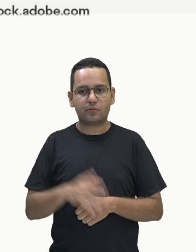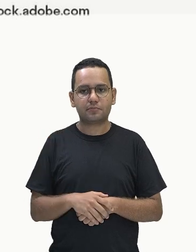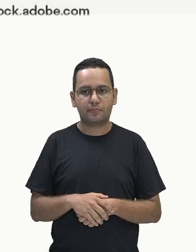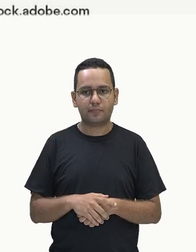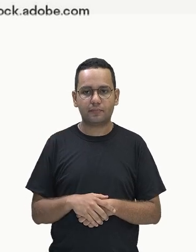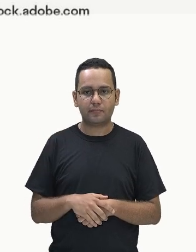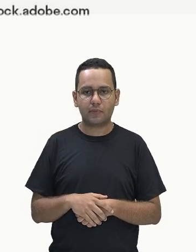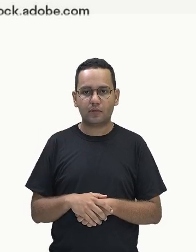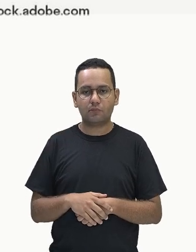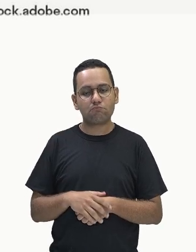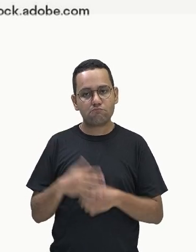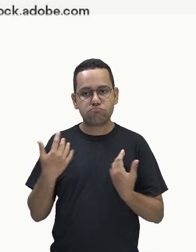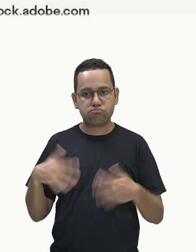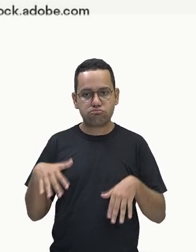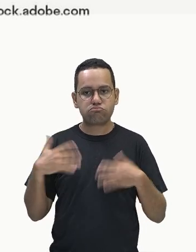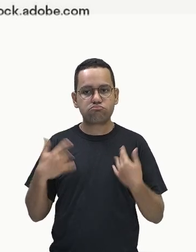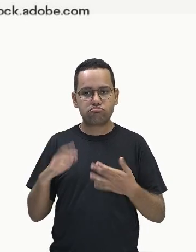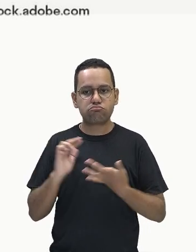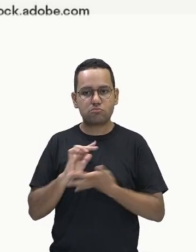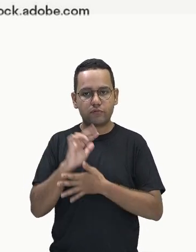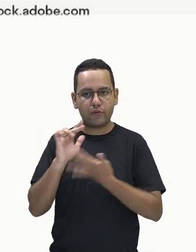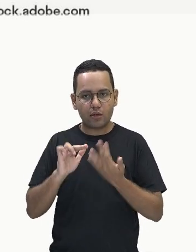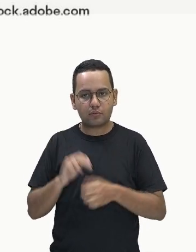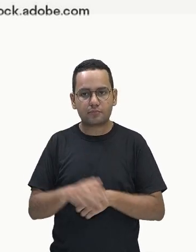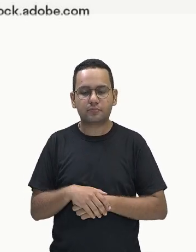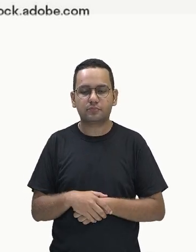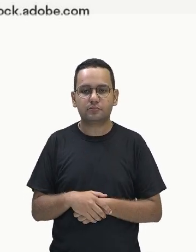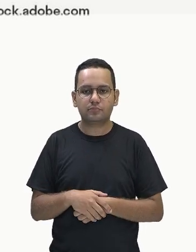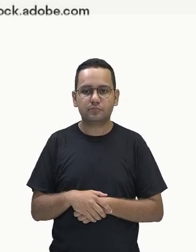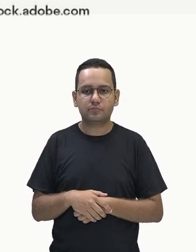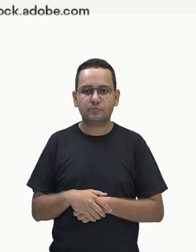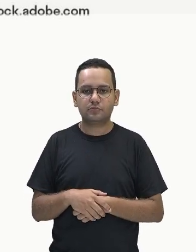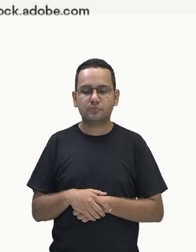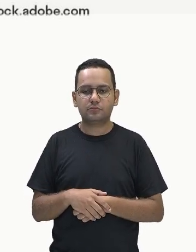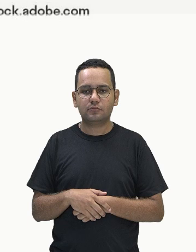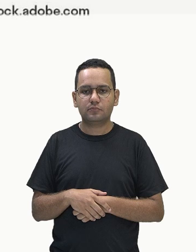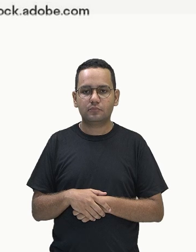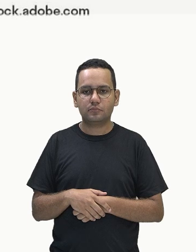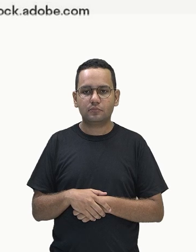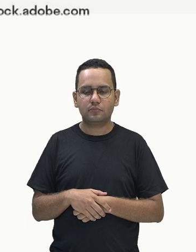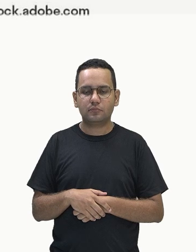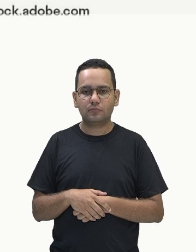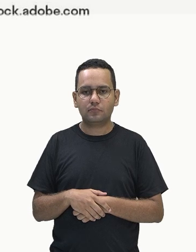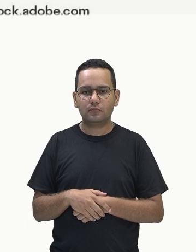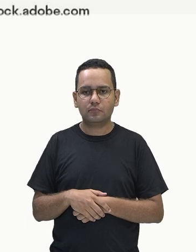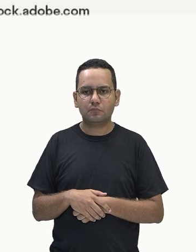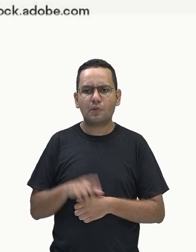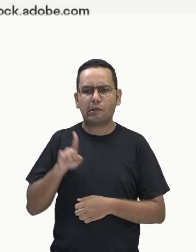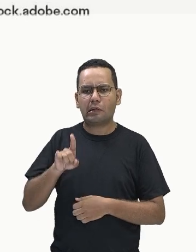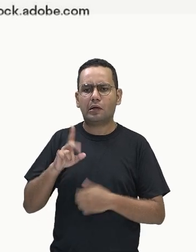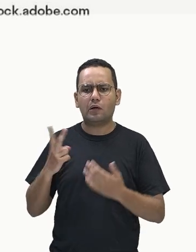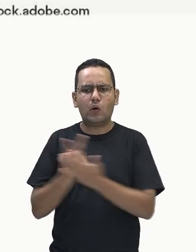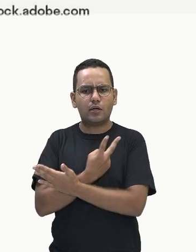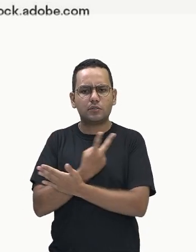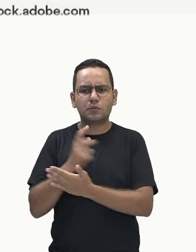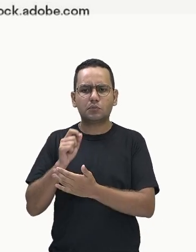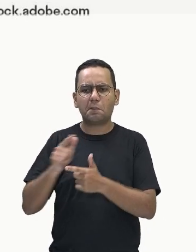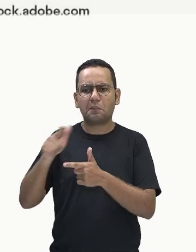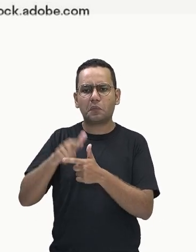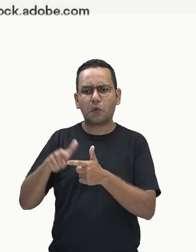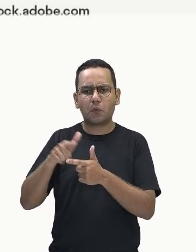tem vários cistos, muitos cistos. E qual seria o efeito, qual os problemas que podem